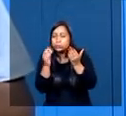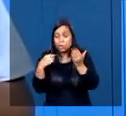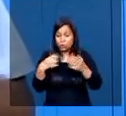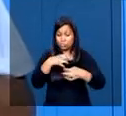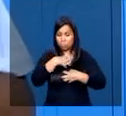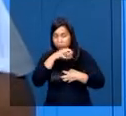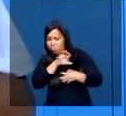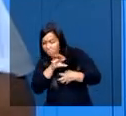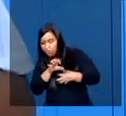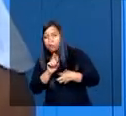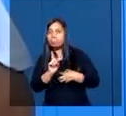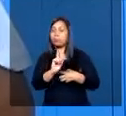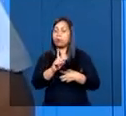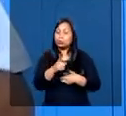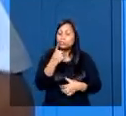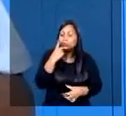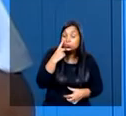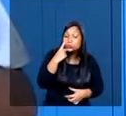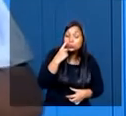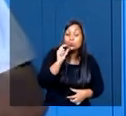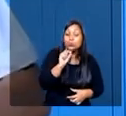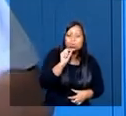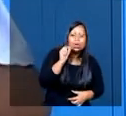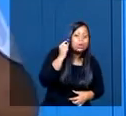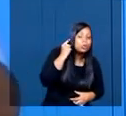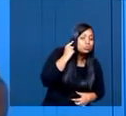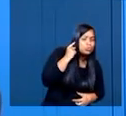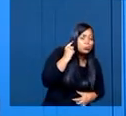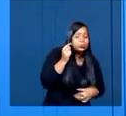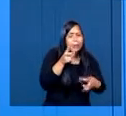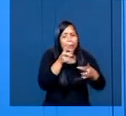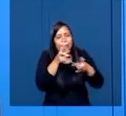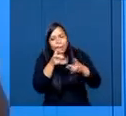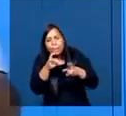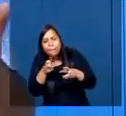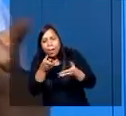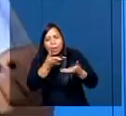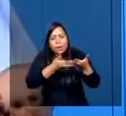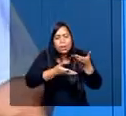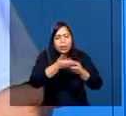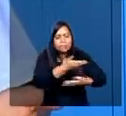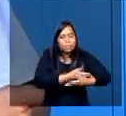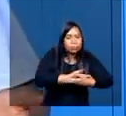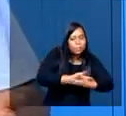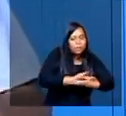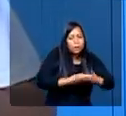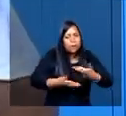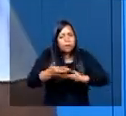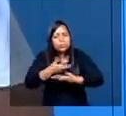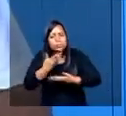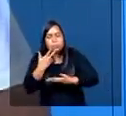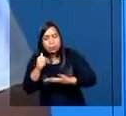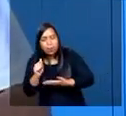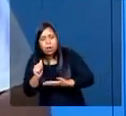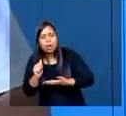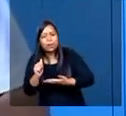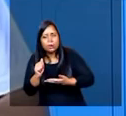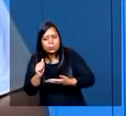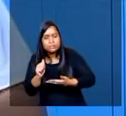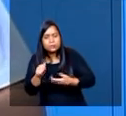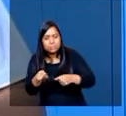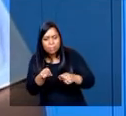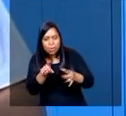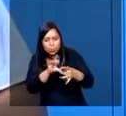a gente é de escuta e transformação das sensações na relação com o bebê, na relação com os pais e na relação